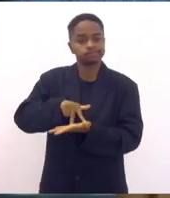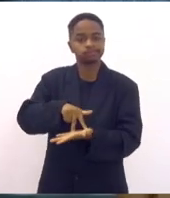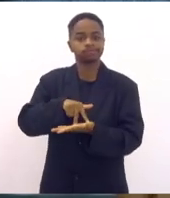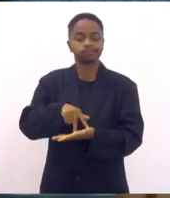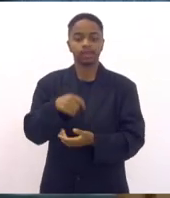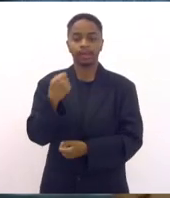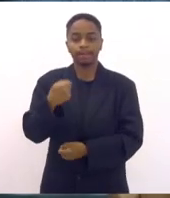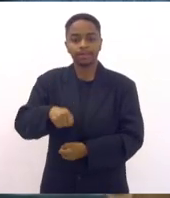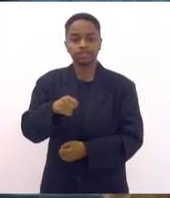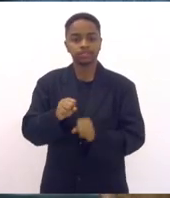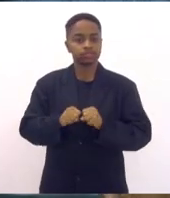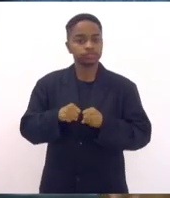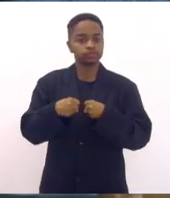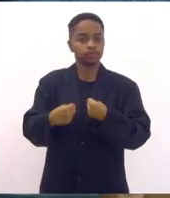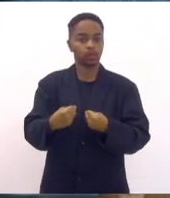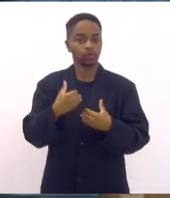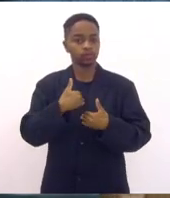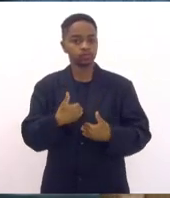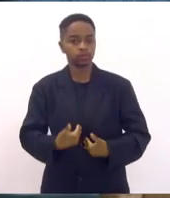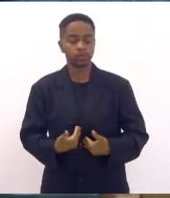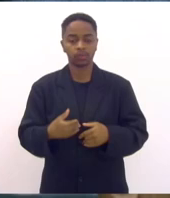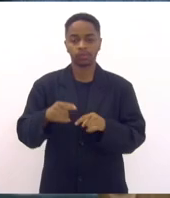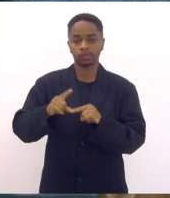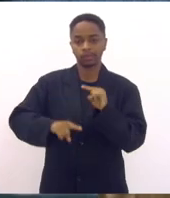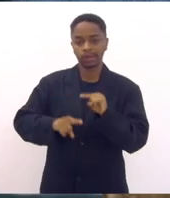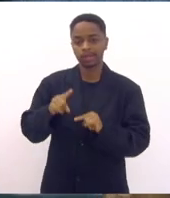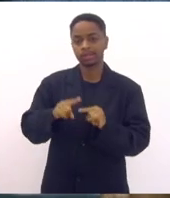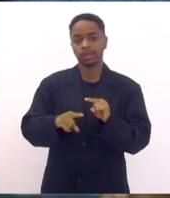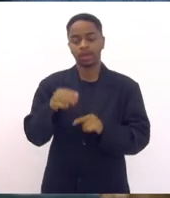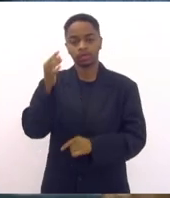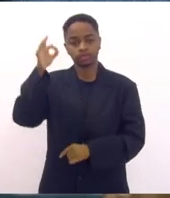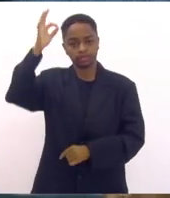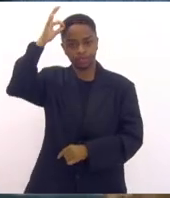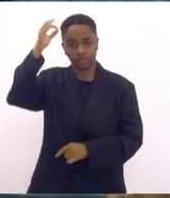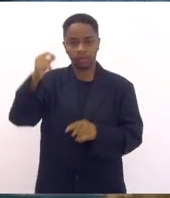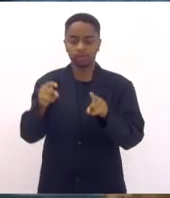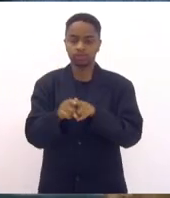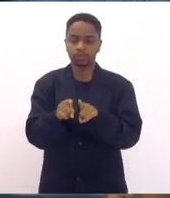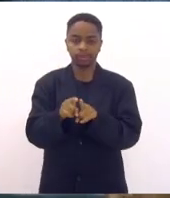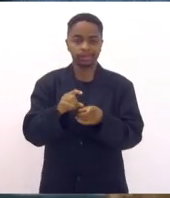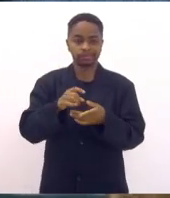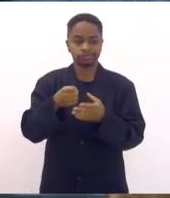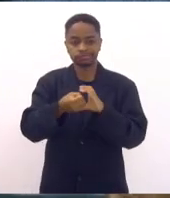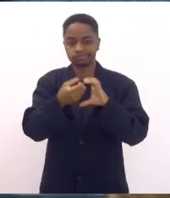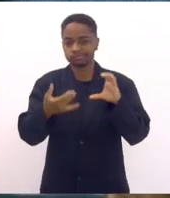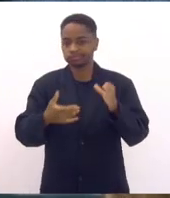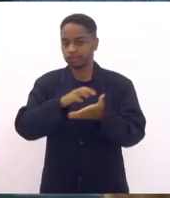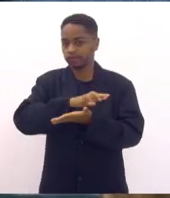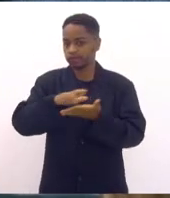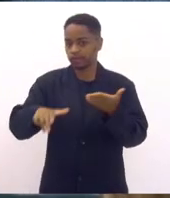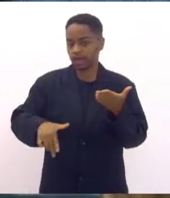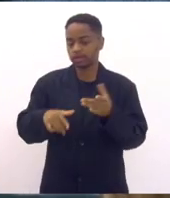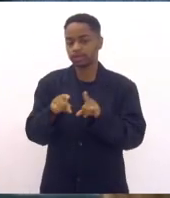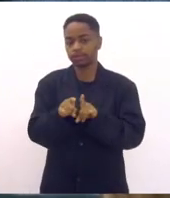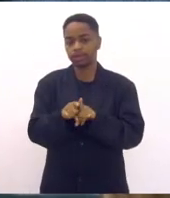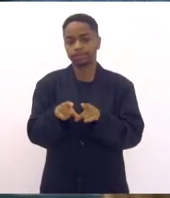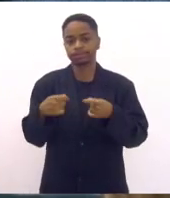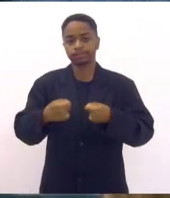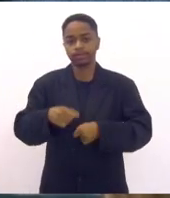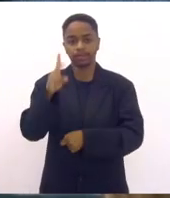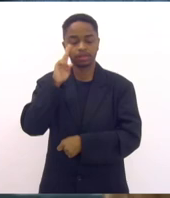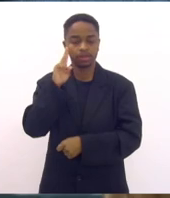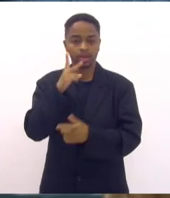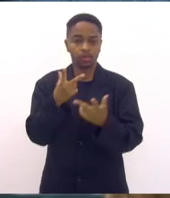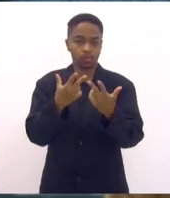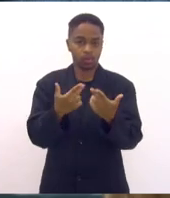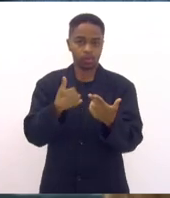exigir esforço físico material espiritual em todos os aspectos e lembrar sempre como eu e o Padre Júlio